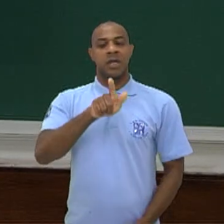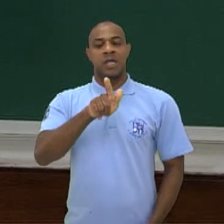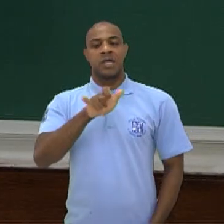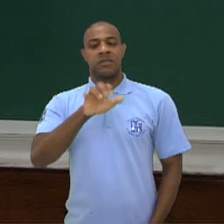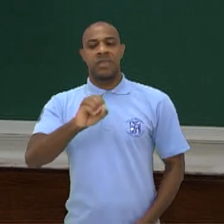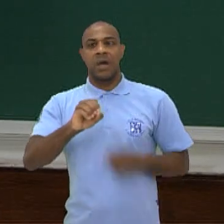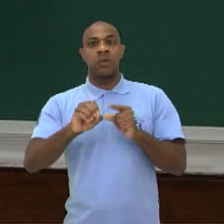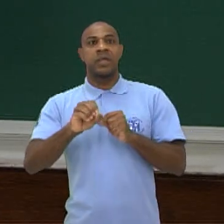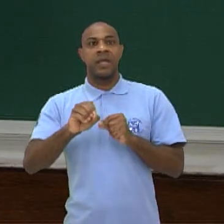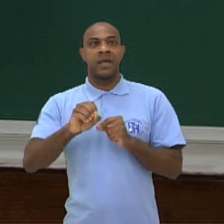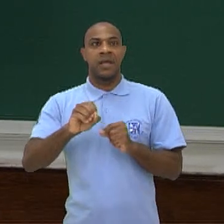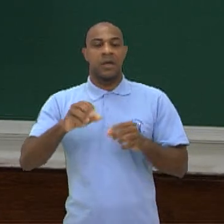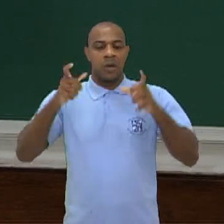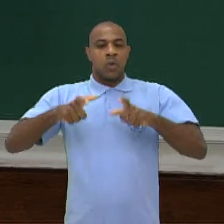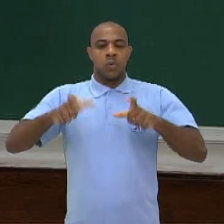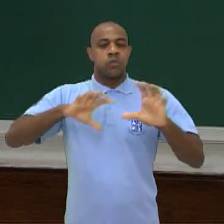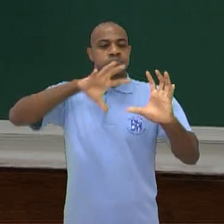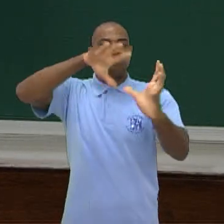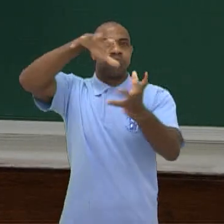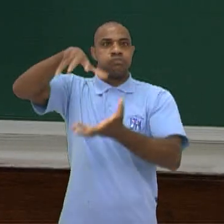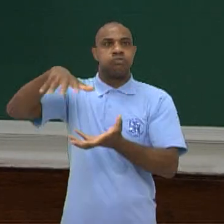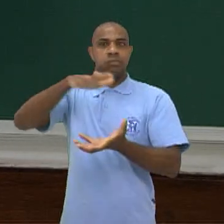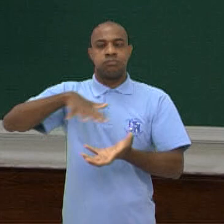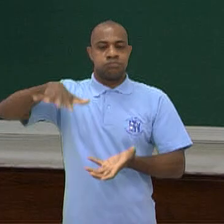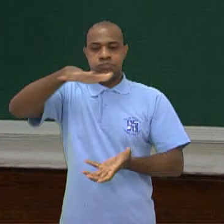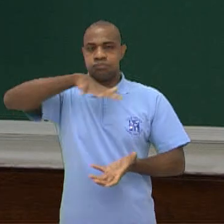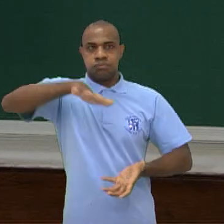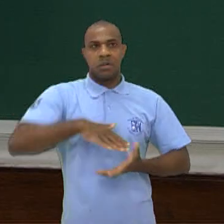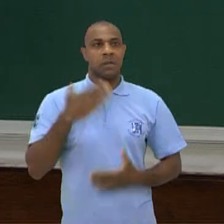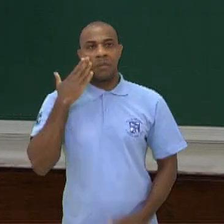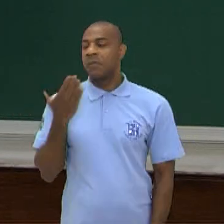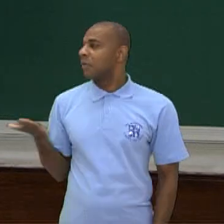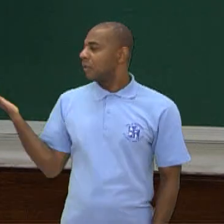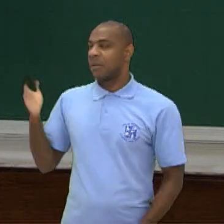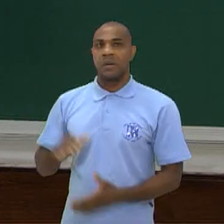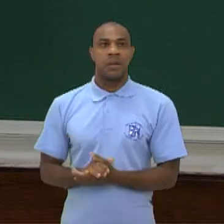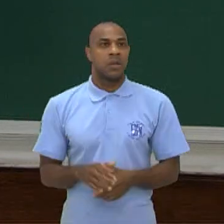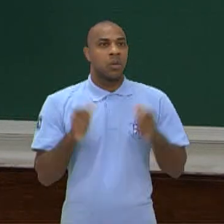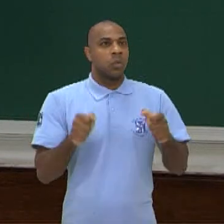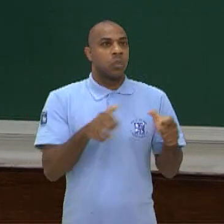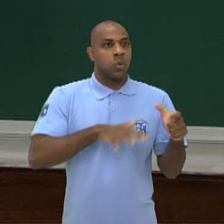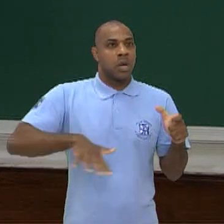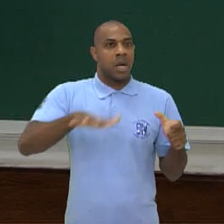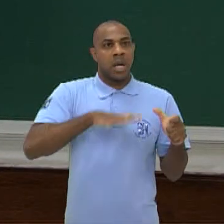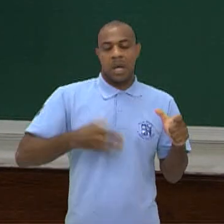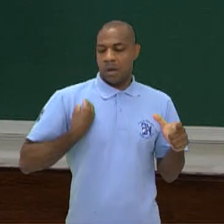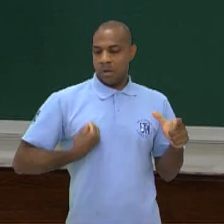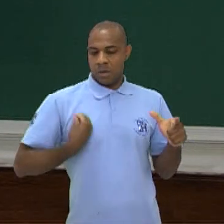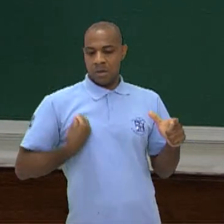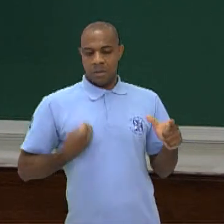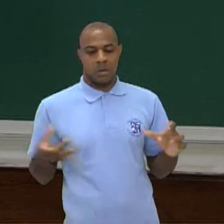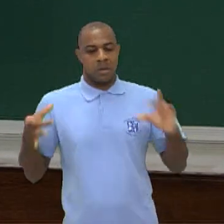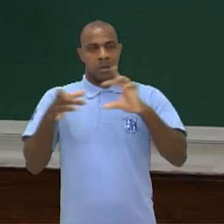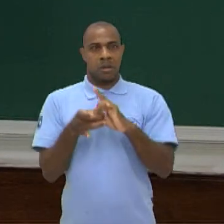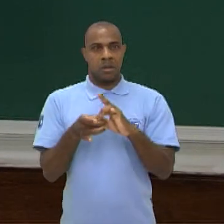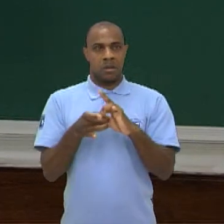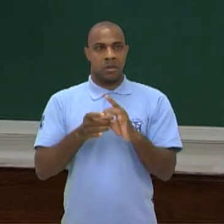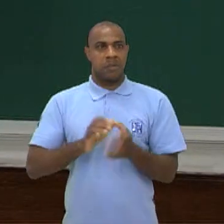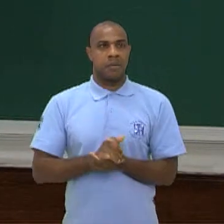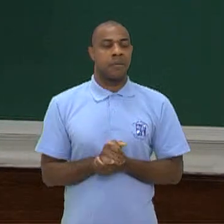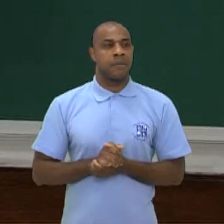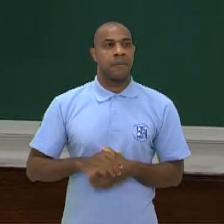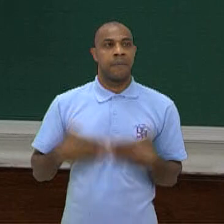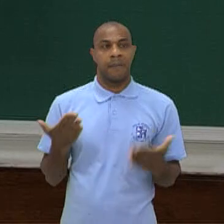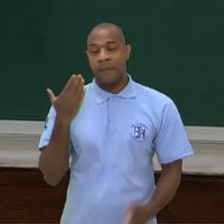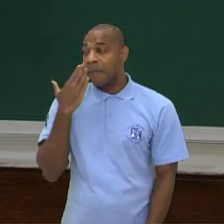você está falando de um elemento químico, ok? Então, fica sempre nessa ciclagem, ó. Ambiente, ser vivo, ambiente. Tem